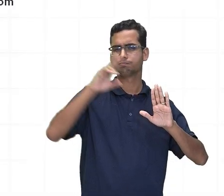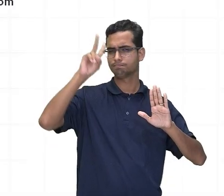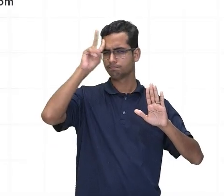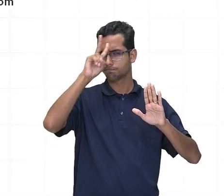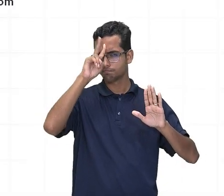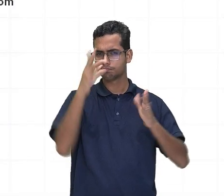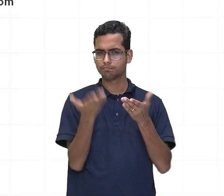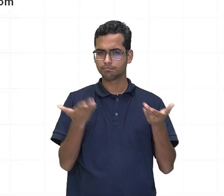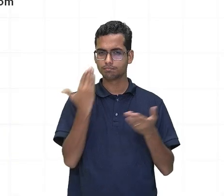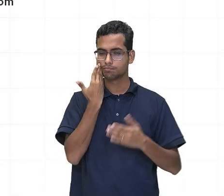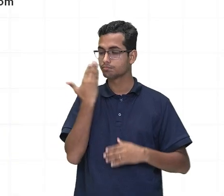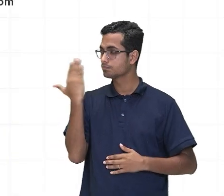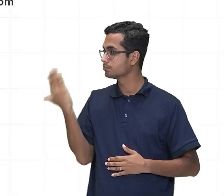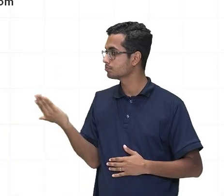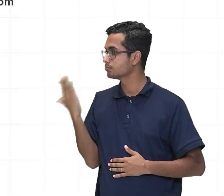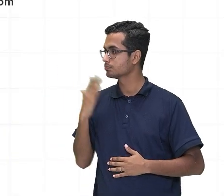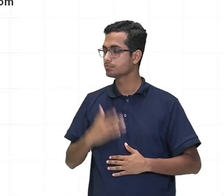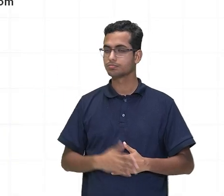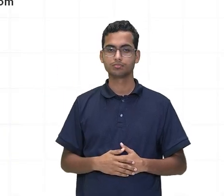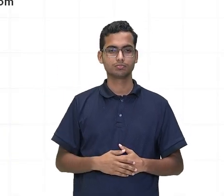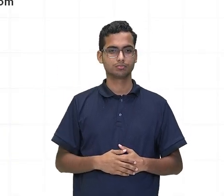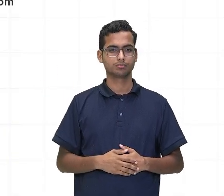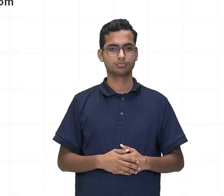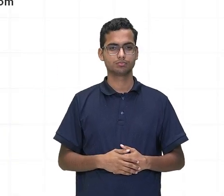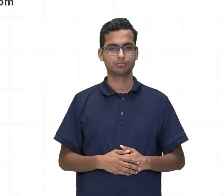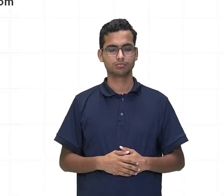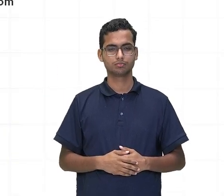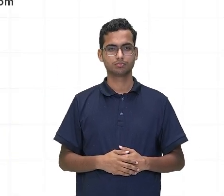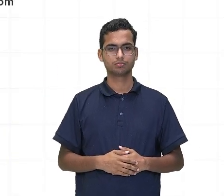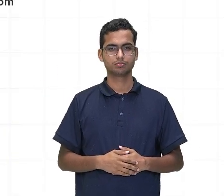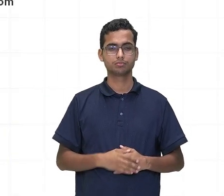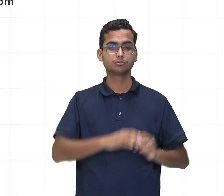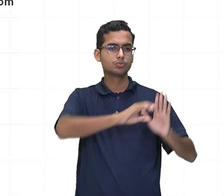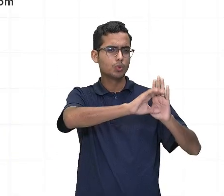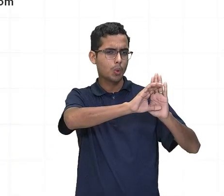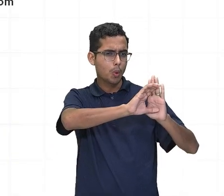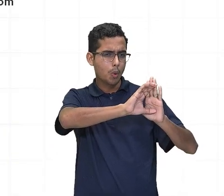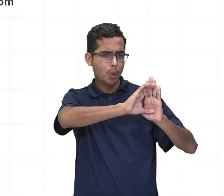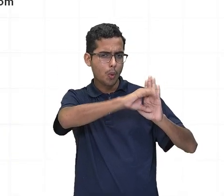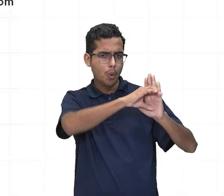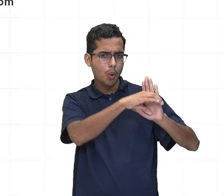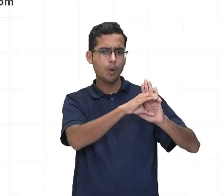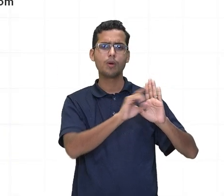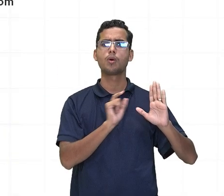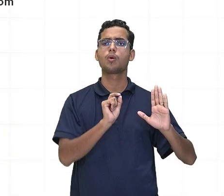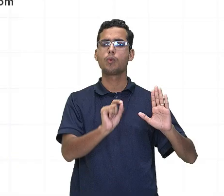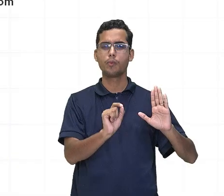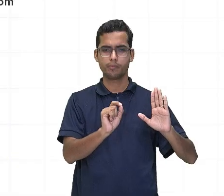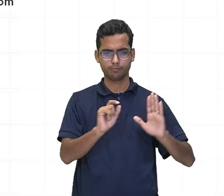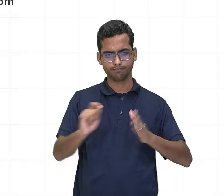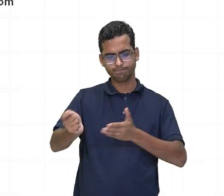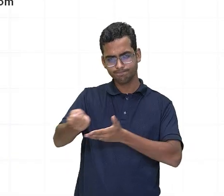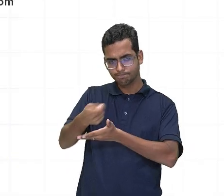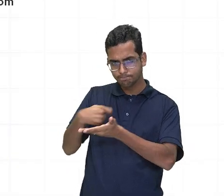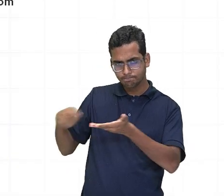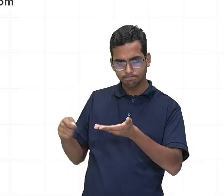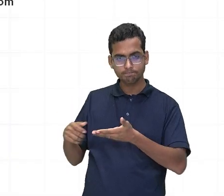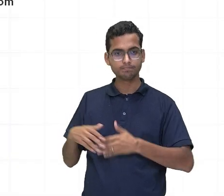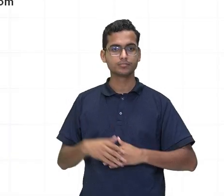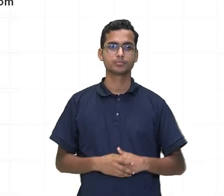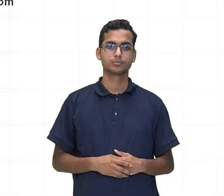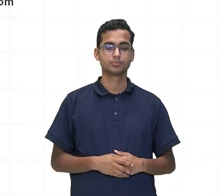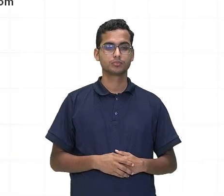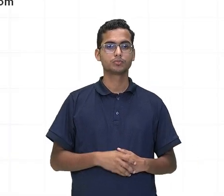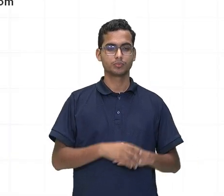Bem, relembramos alguns conceitos e diferenças. Toma nota aí. Mística e espiritualidade,